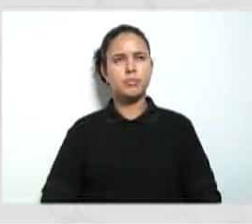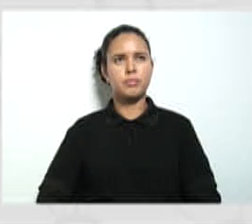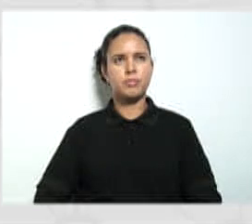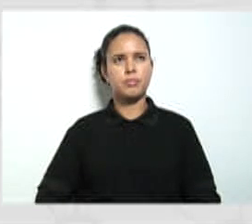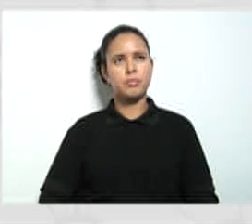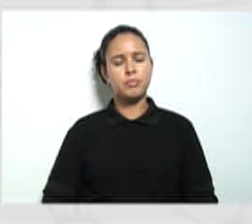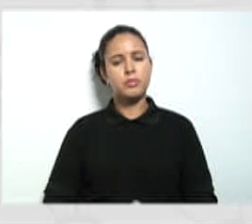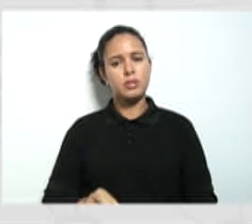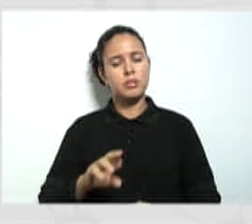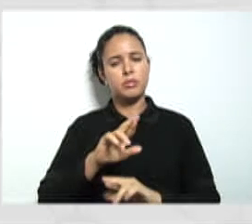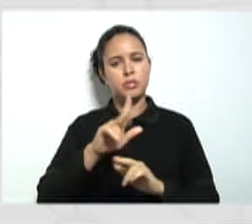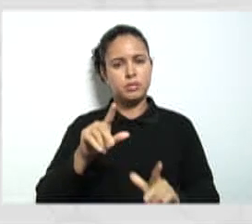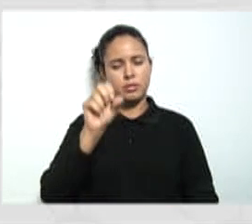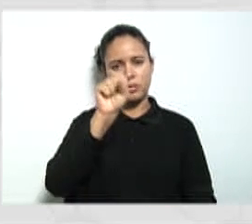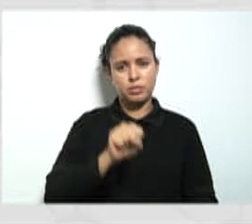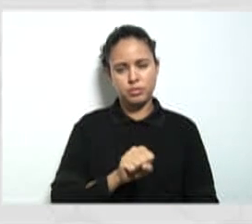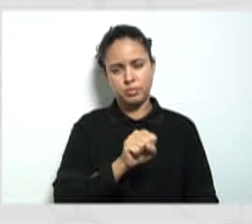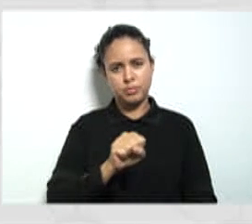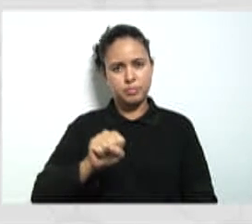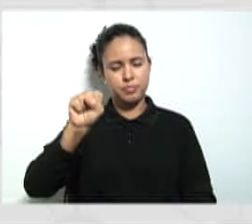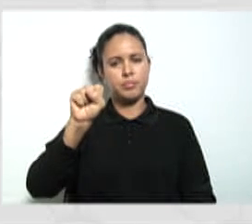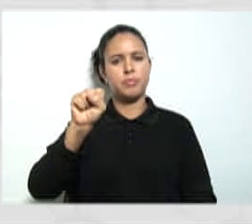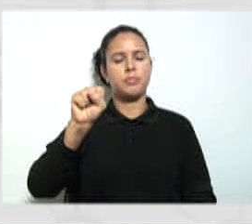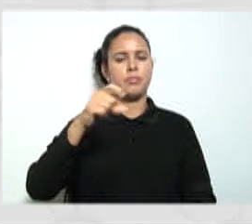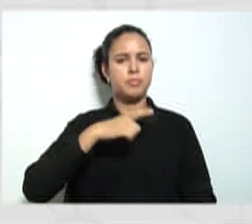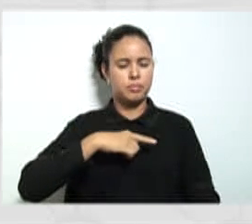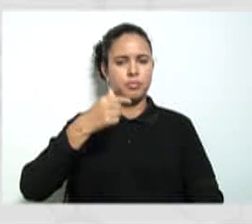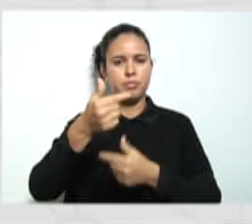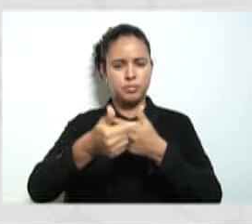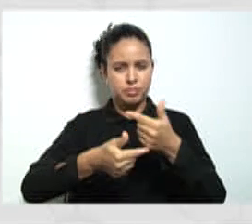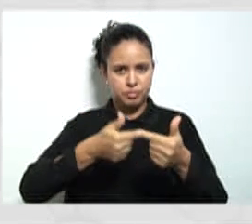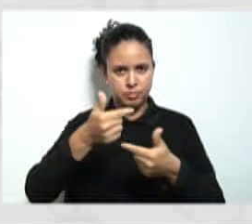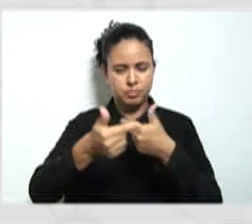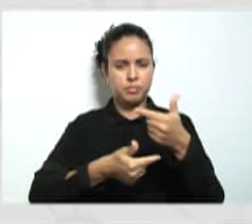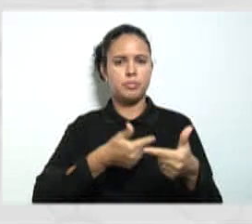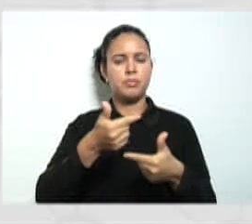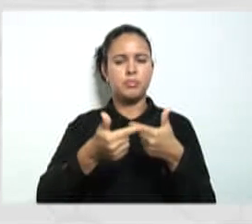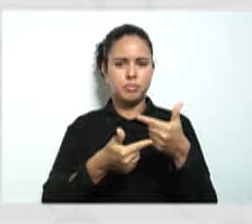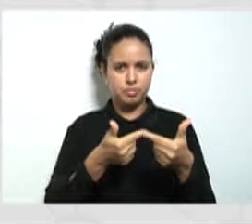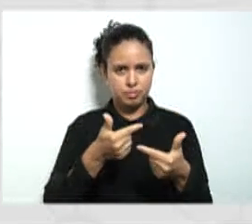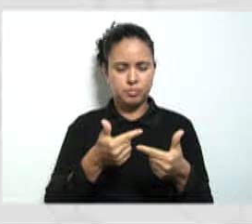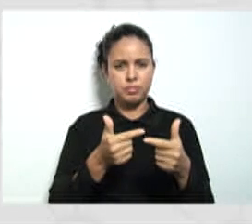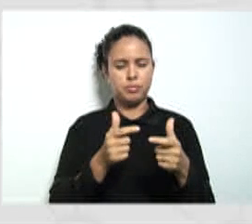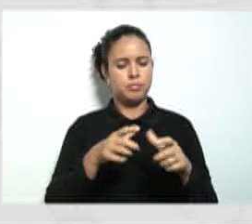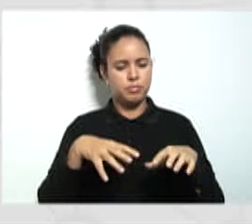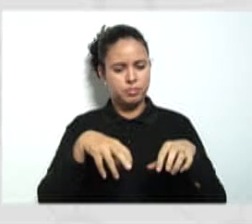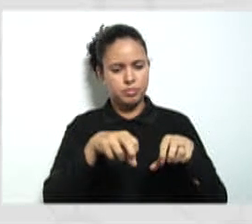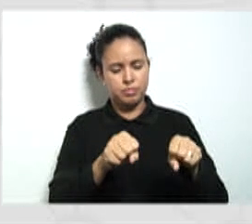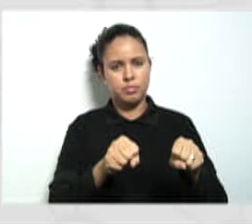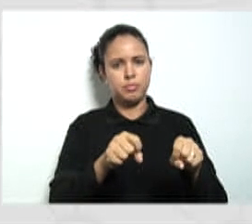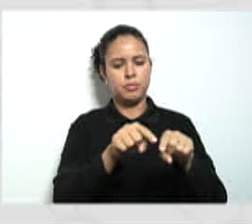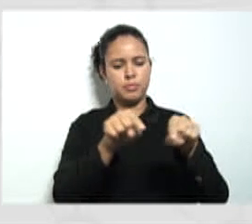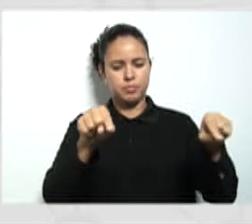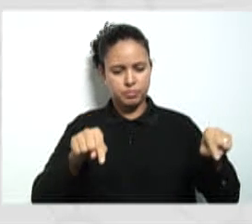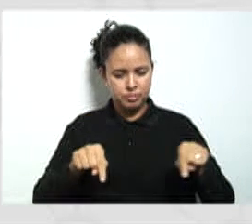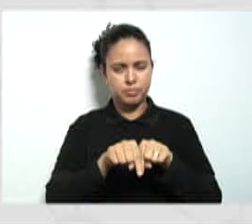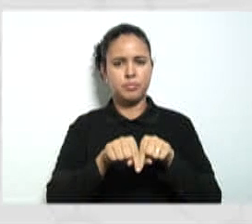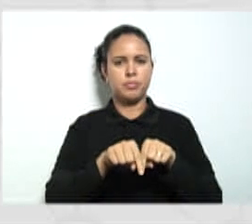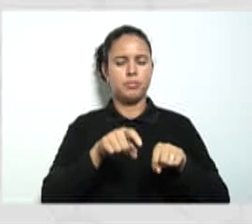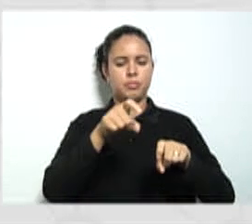regiões sul e sudeste, onde a mão de obra europeia veio para ocupar pequenas e médias propriedades rurais, cultivar a terra, produzir